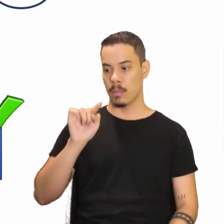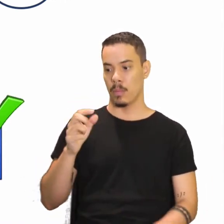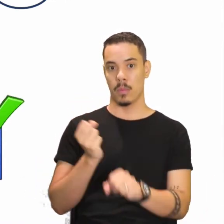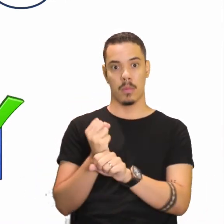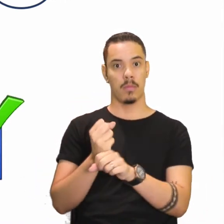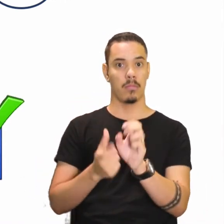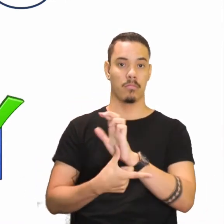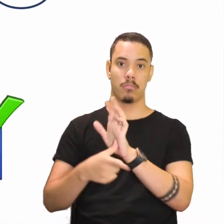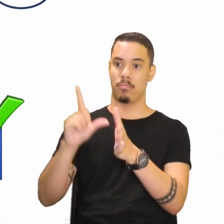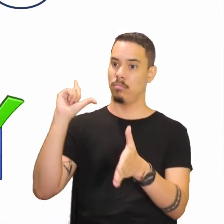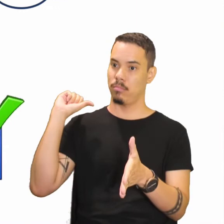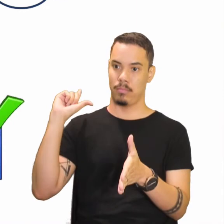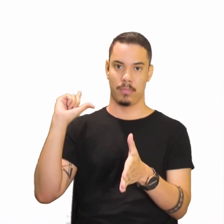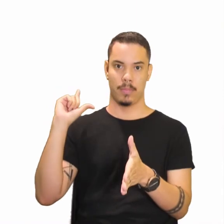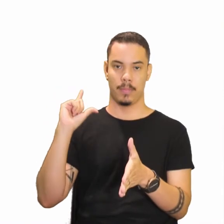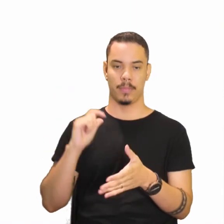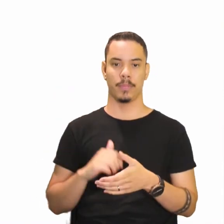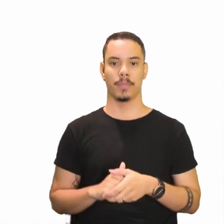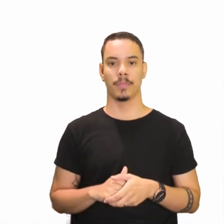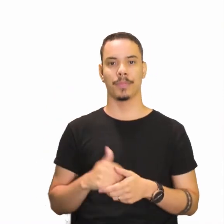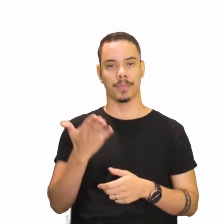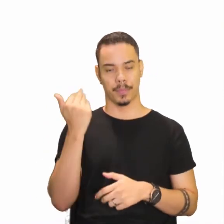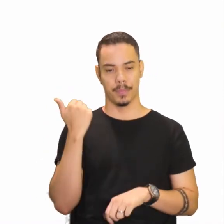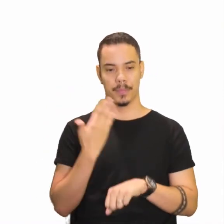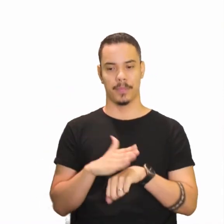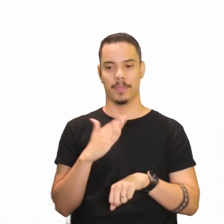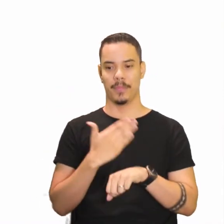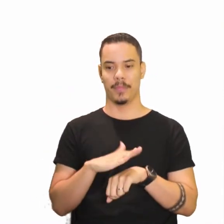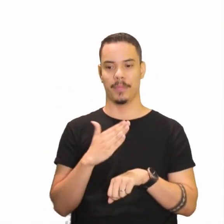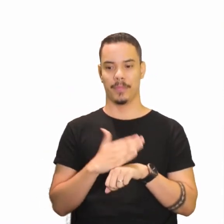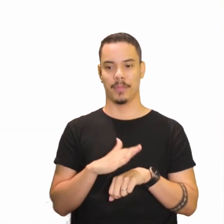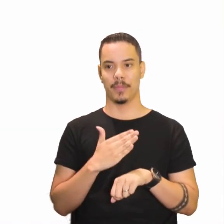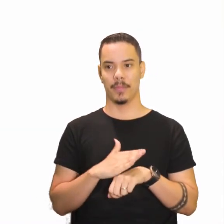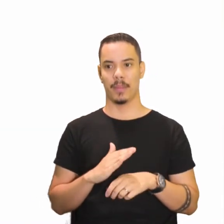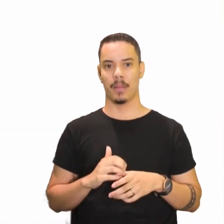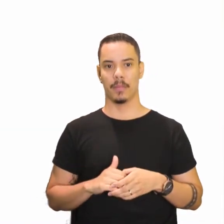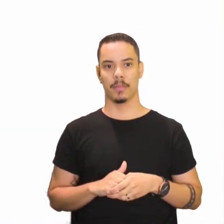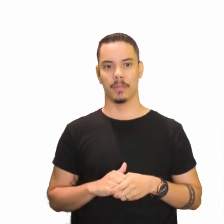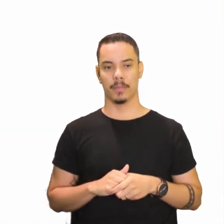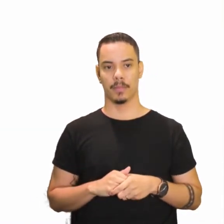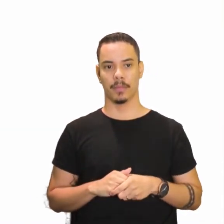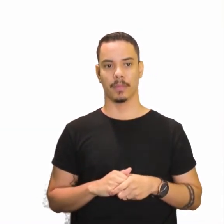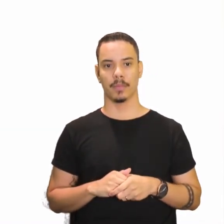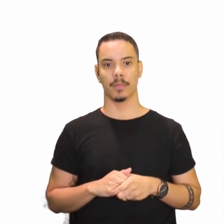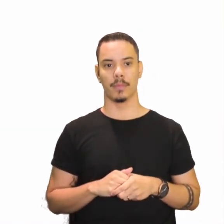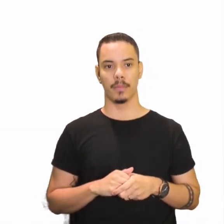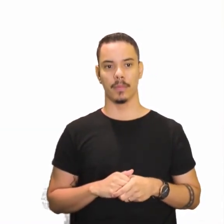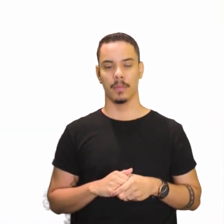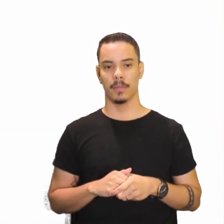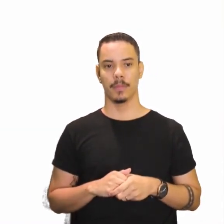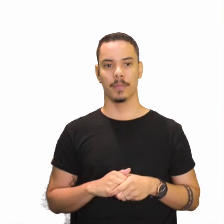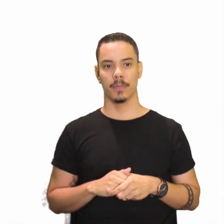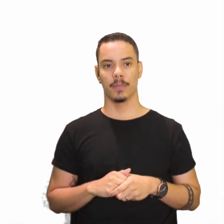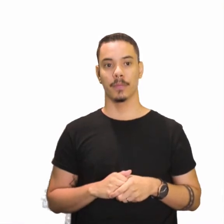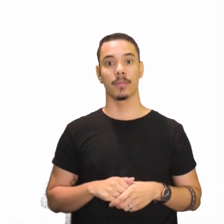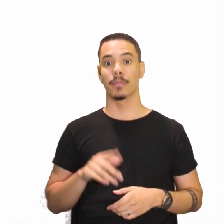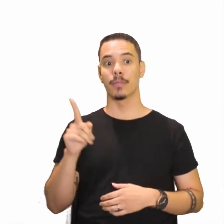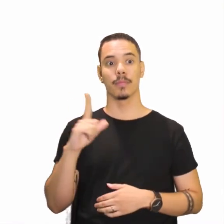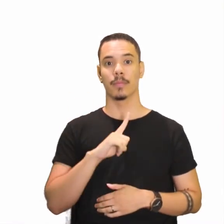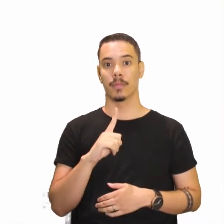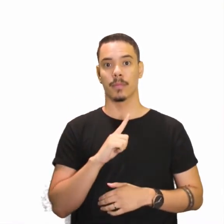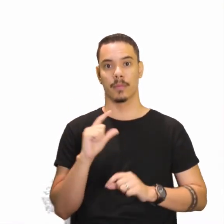Vamos lá, vamos praticar. É isso aí. Temos aqui, ó, o